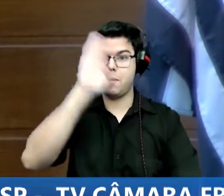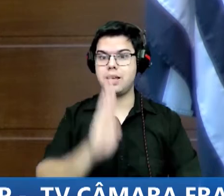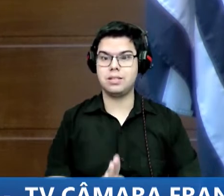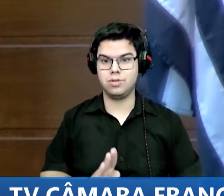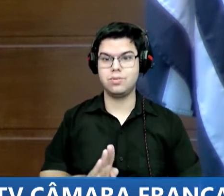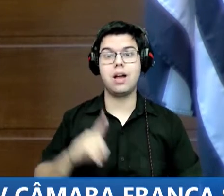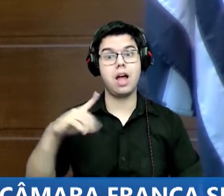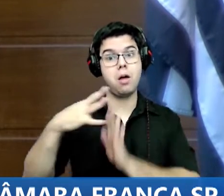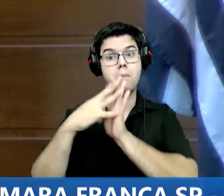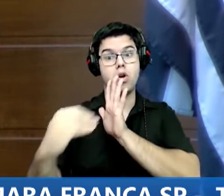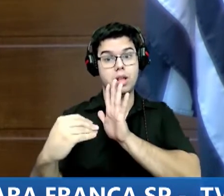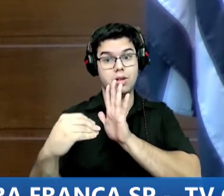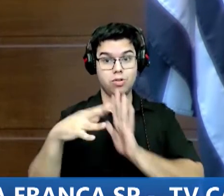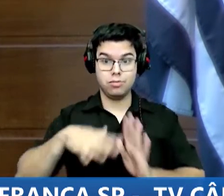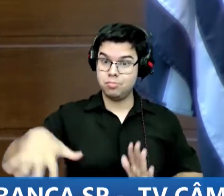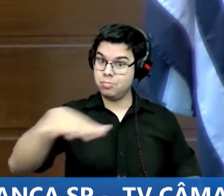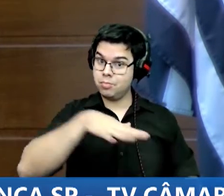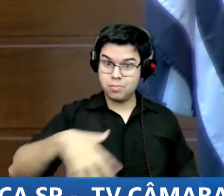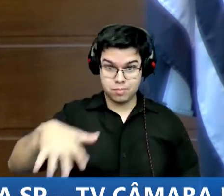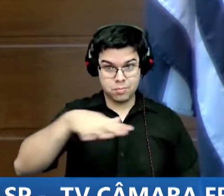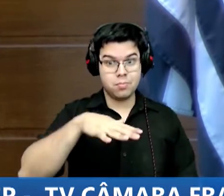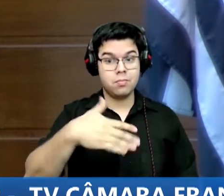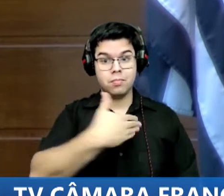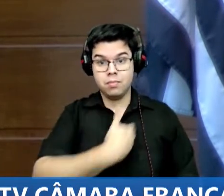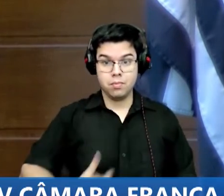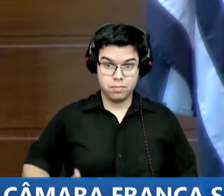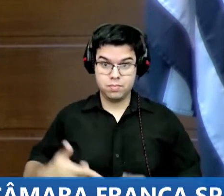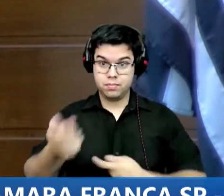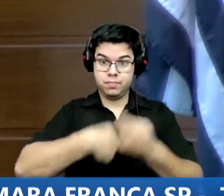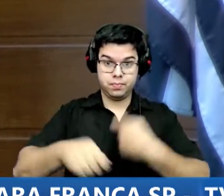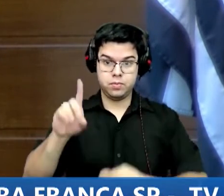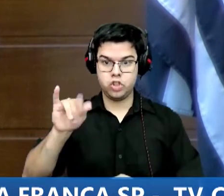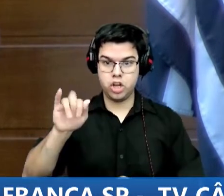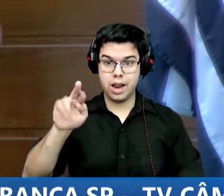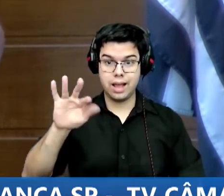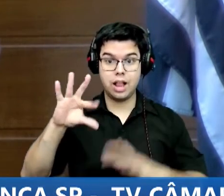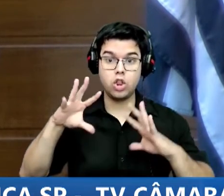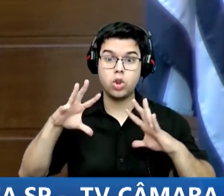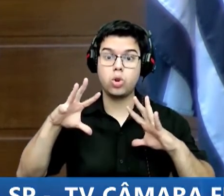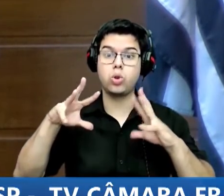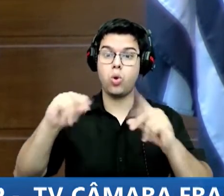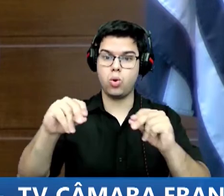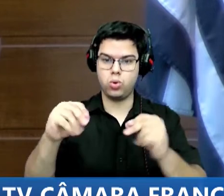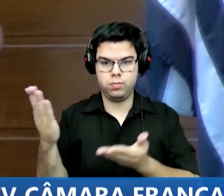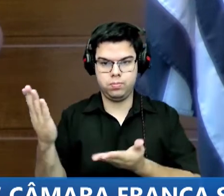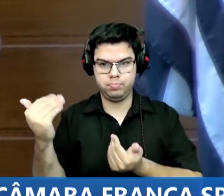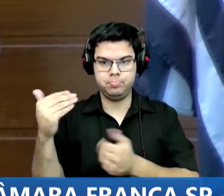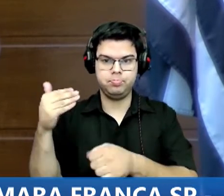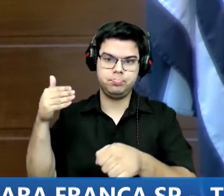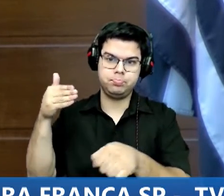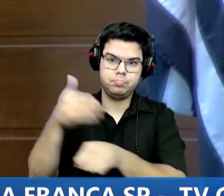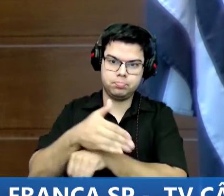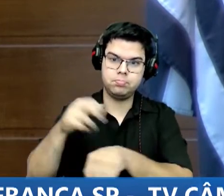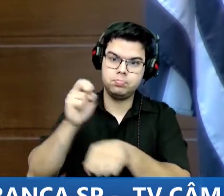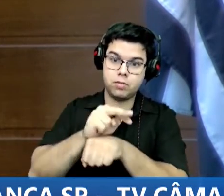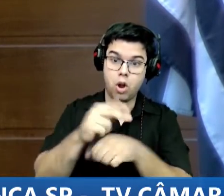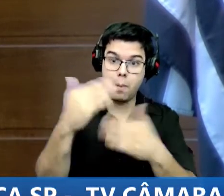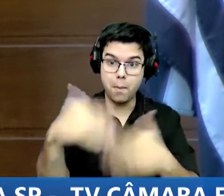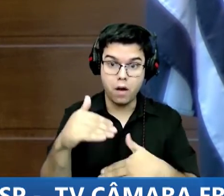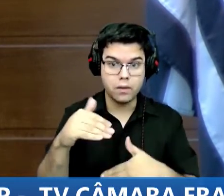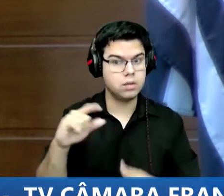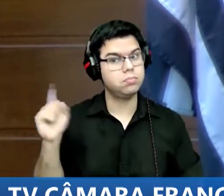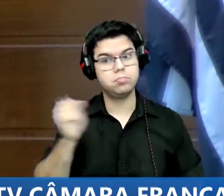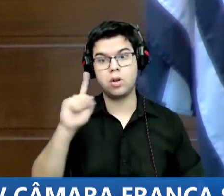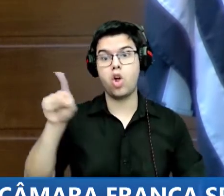da administração direta. Todos os adolescentes que entraram no Primeira Chance não fizeram prova. Eles foram selecionados por critérios